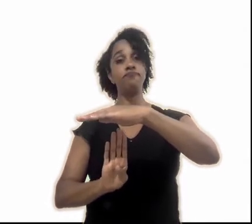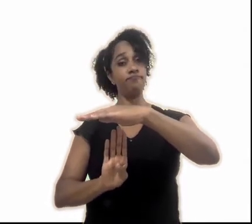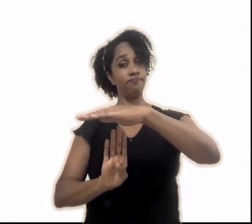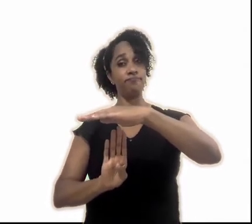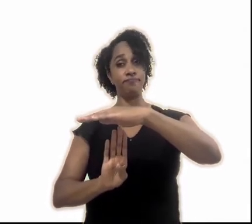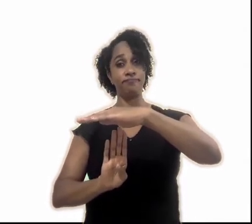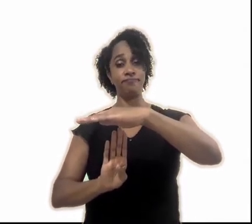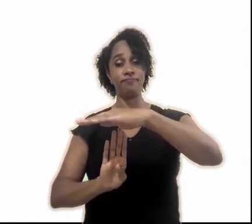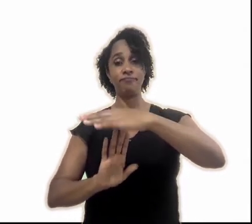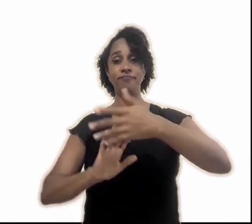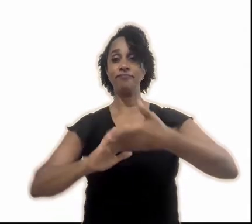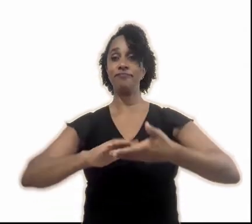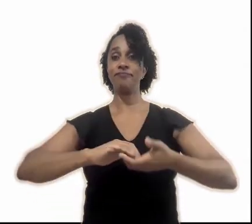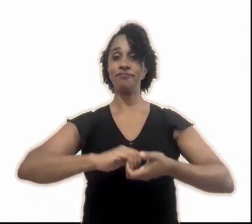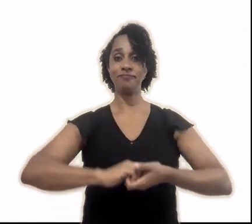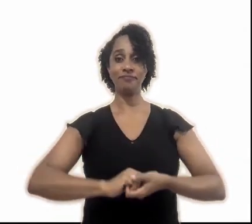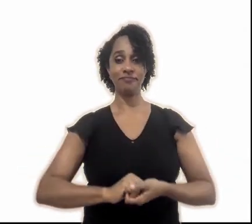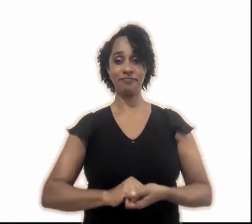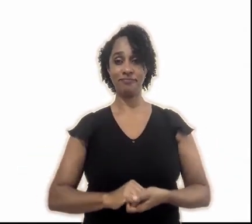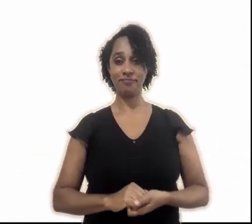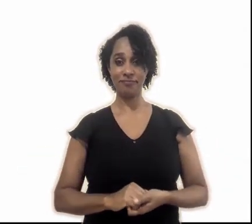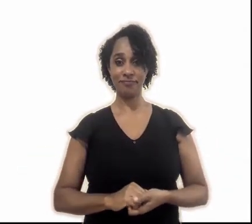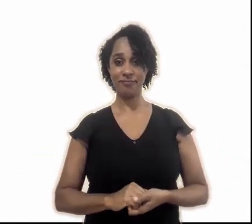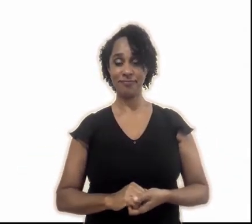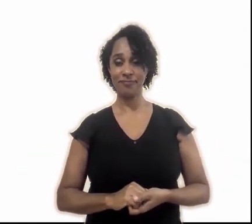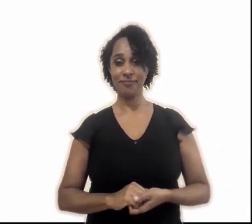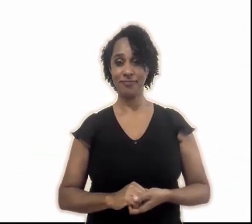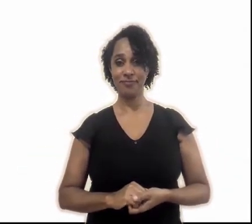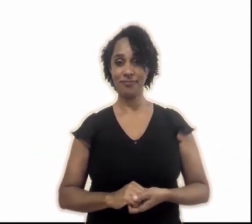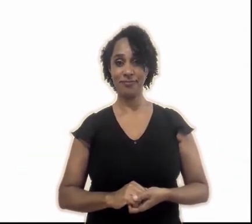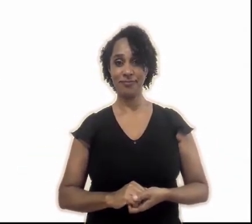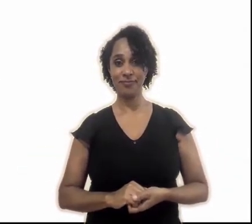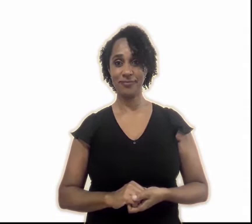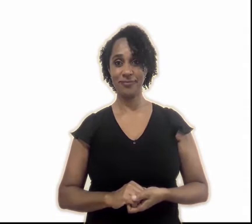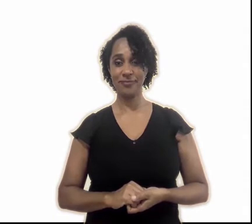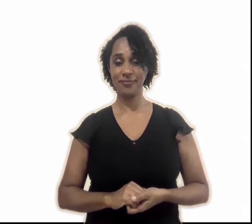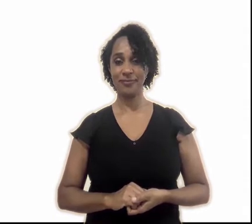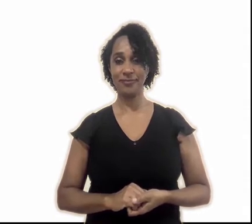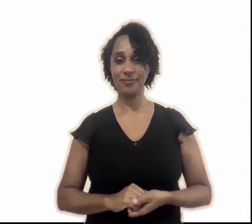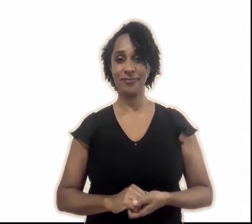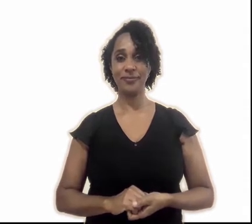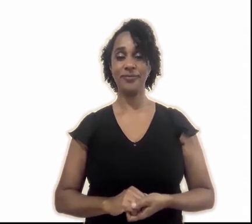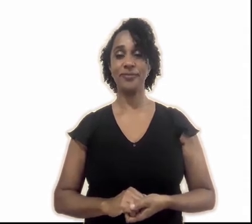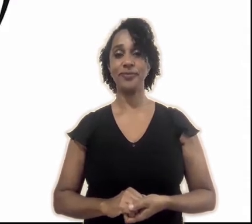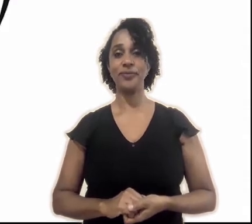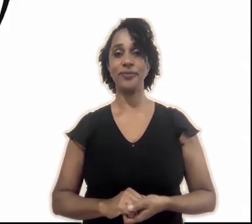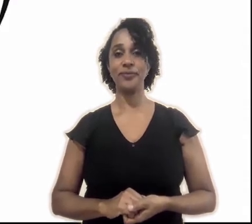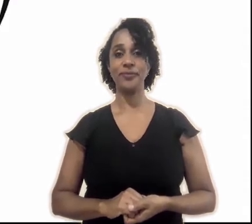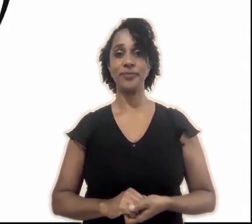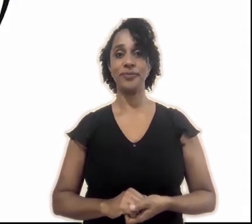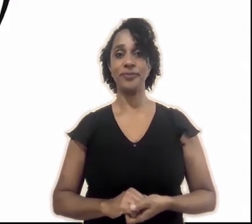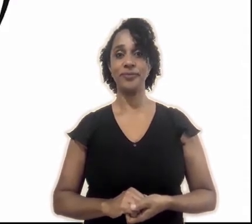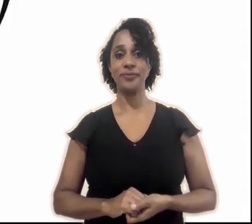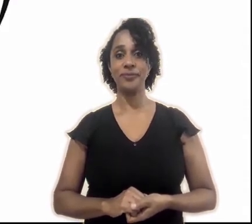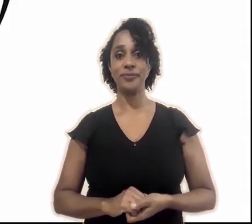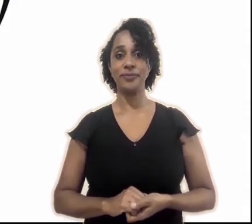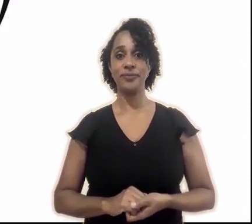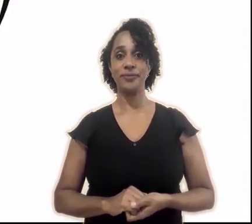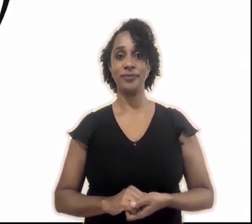o nosso divisor aqui, certo? O B continuará sendo o denominador.